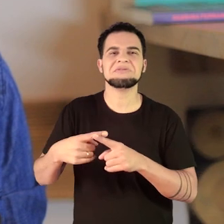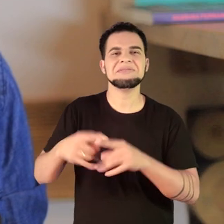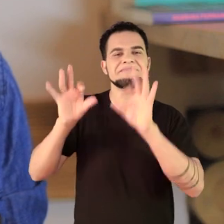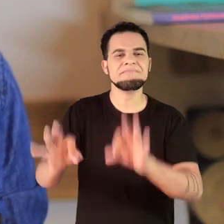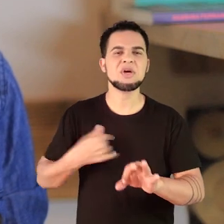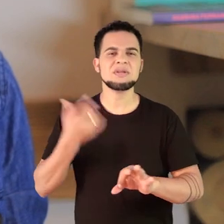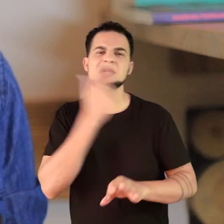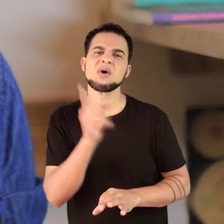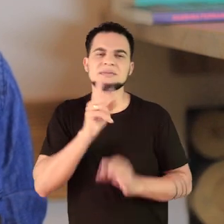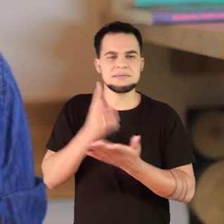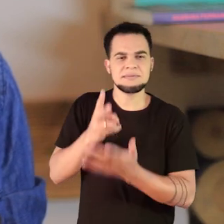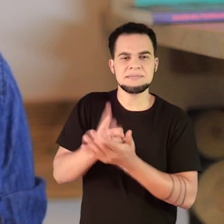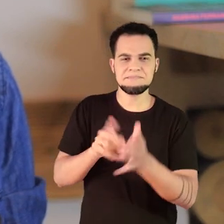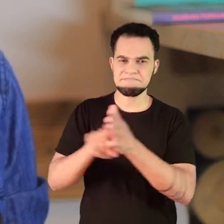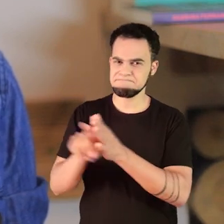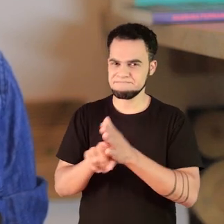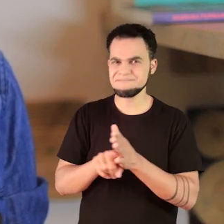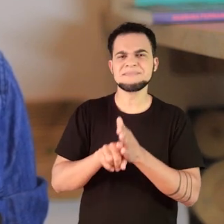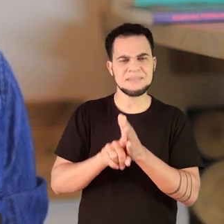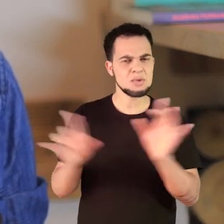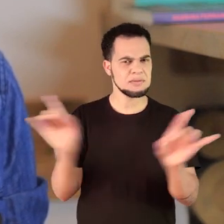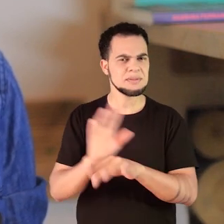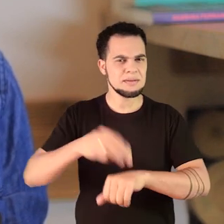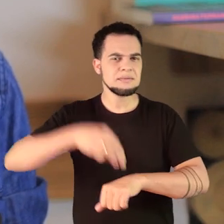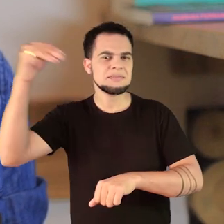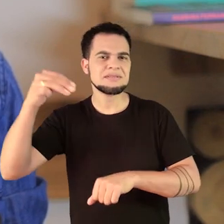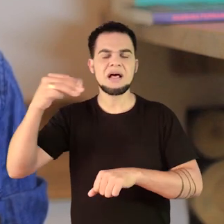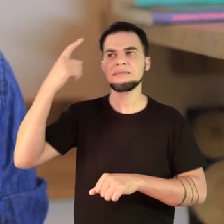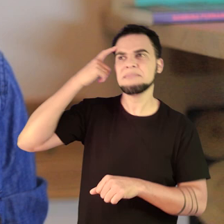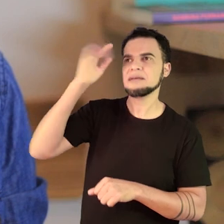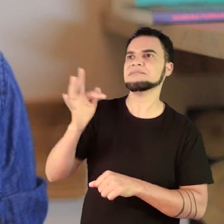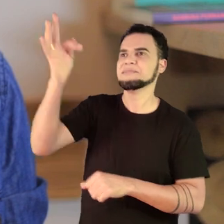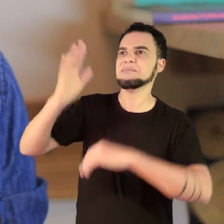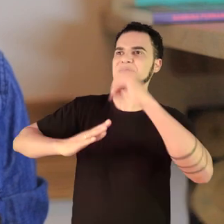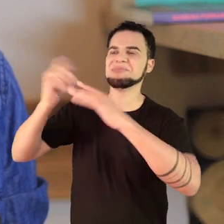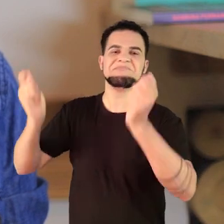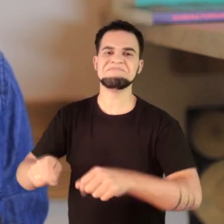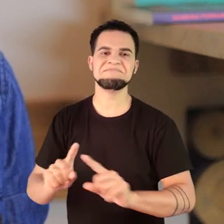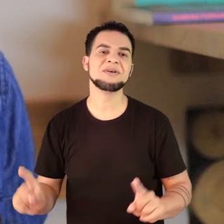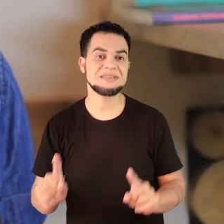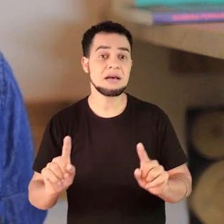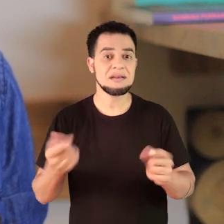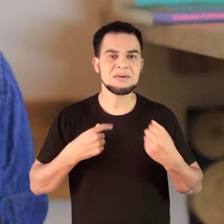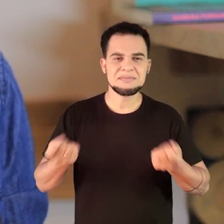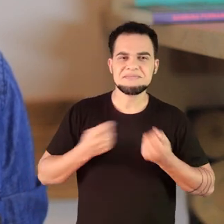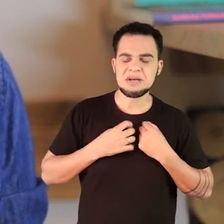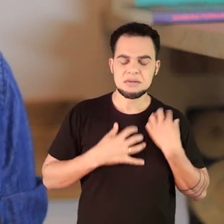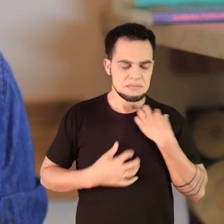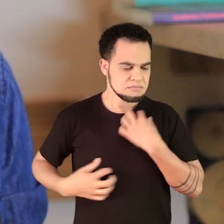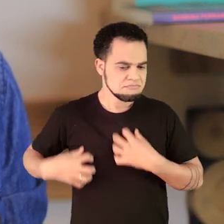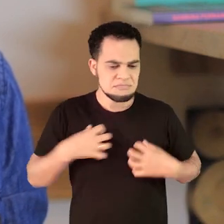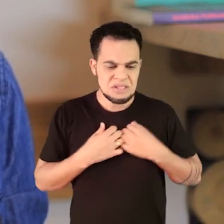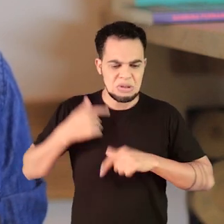de que eu não conseguia me manter como pesquisadora. Terminei um mestrado sem nenhuma perspectiva profissional. Para mim, foi uma frustração me